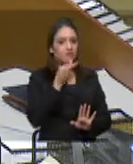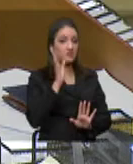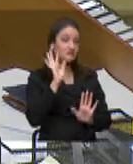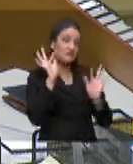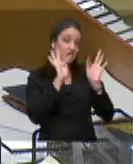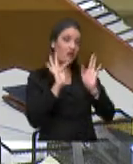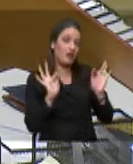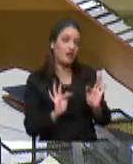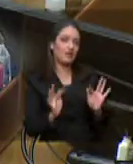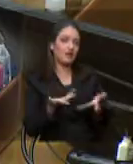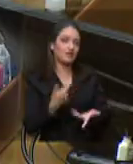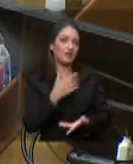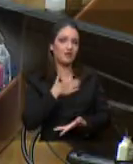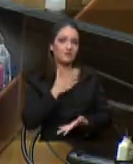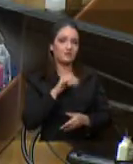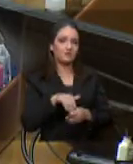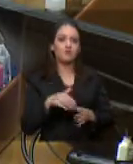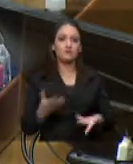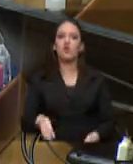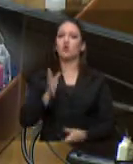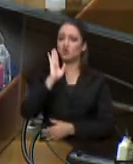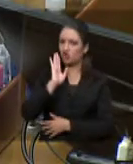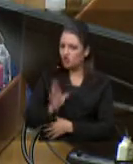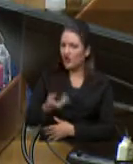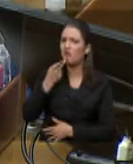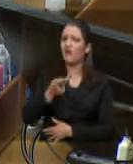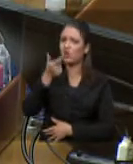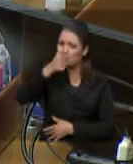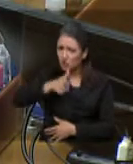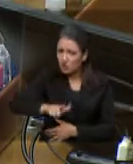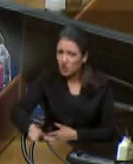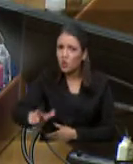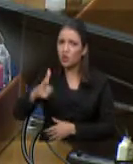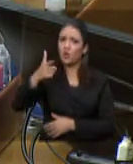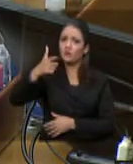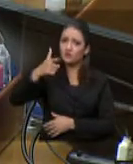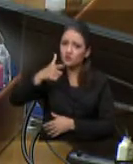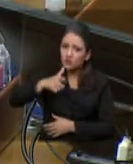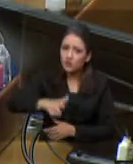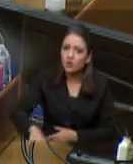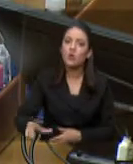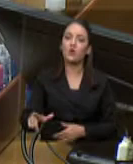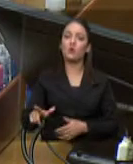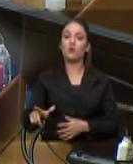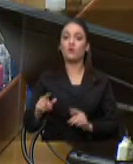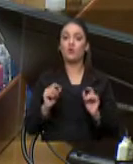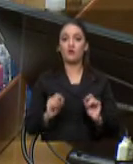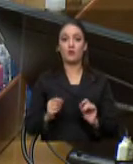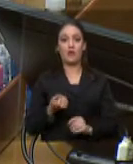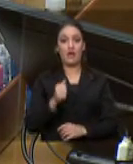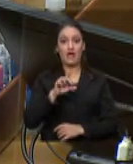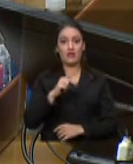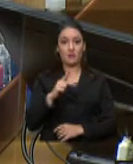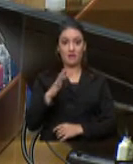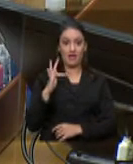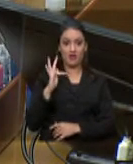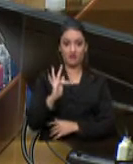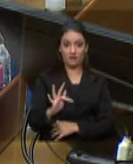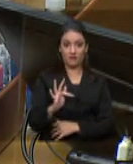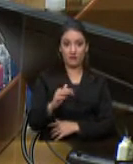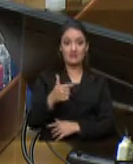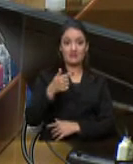pronunciamento de vossa Isso já tinha sido afirmado e reafirmado. Como na arguição de cumprimento de preceito